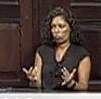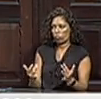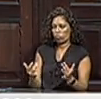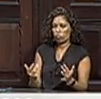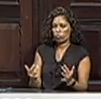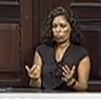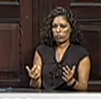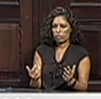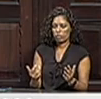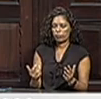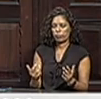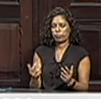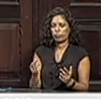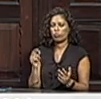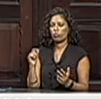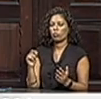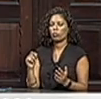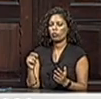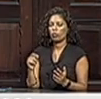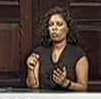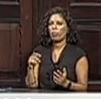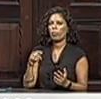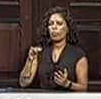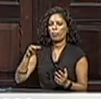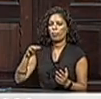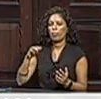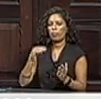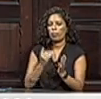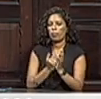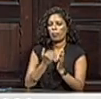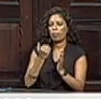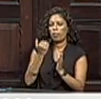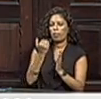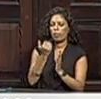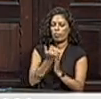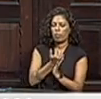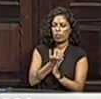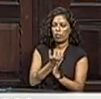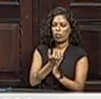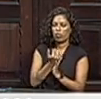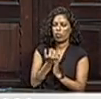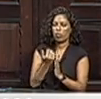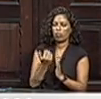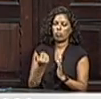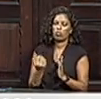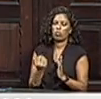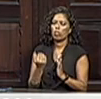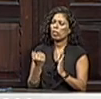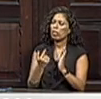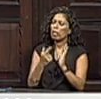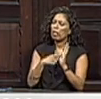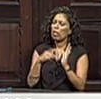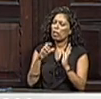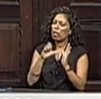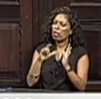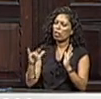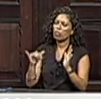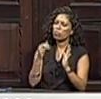"a maior" na redação. O que a gente busca fazer? Que, de fato, o